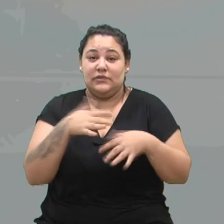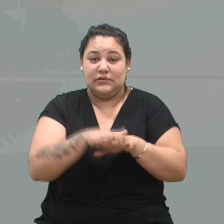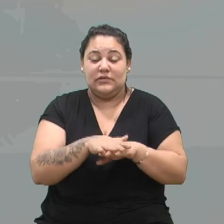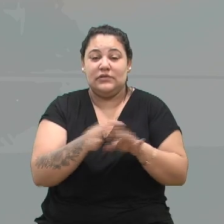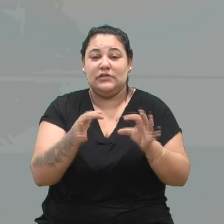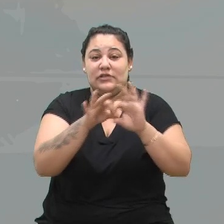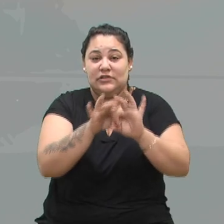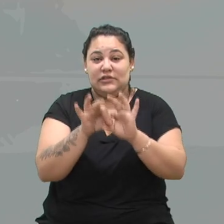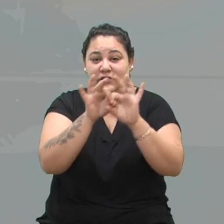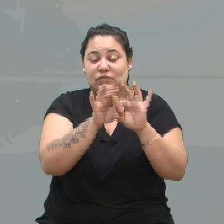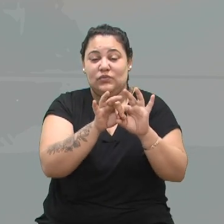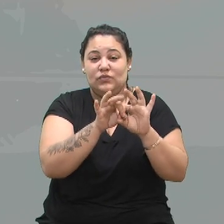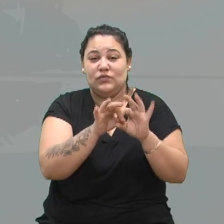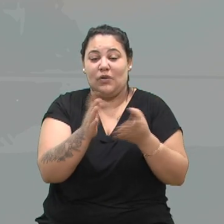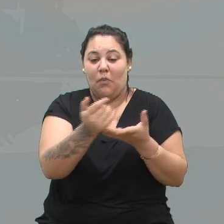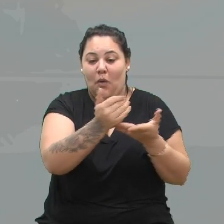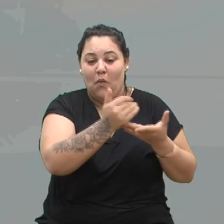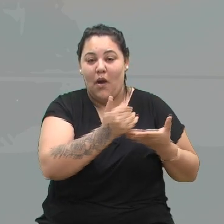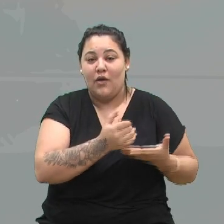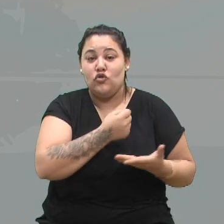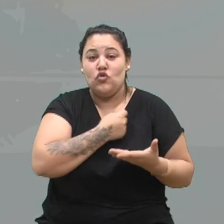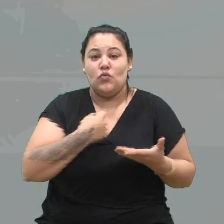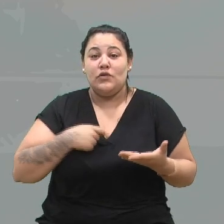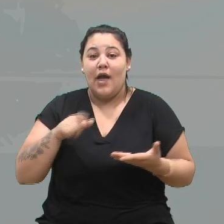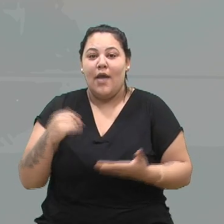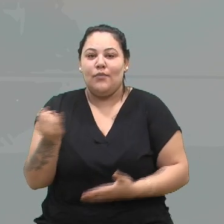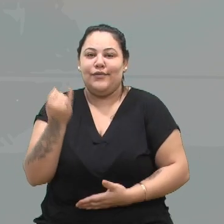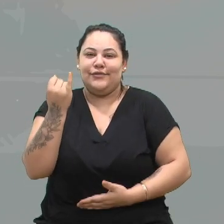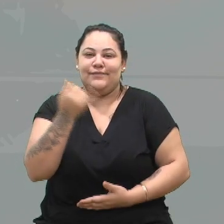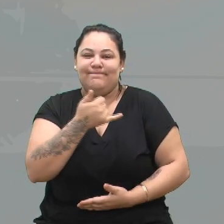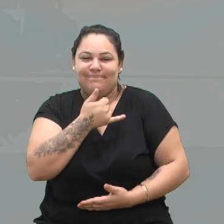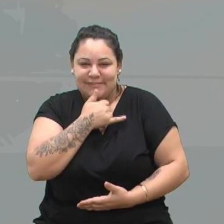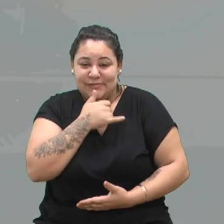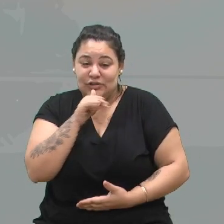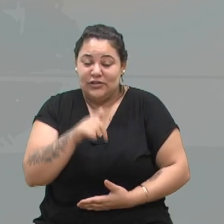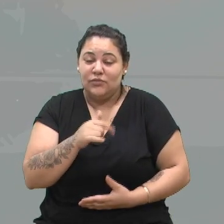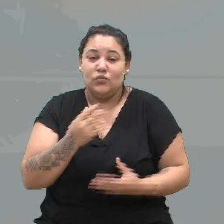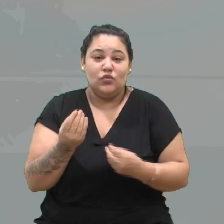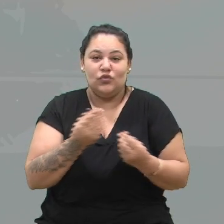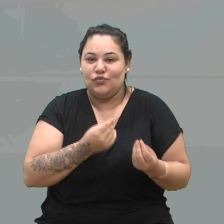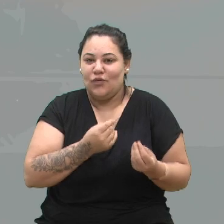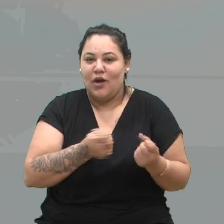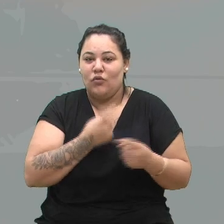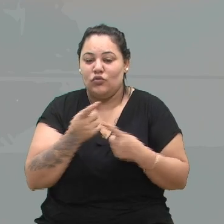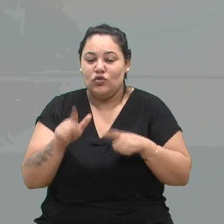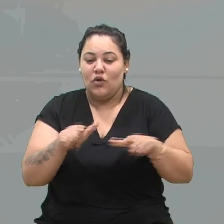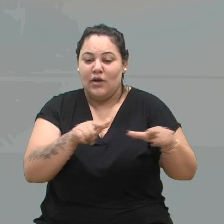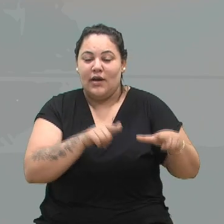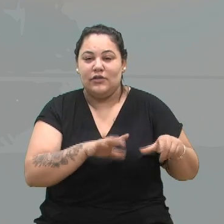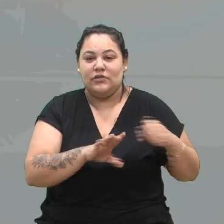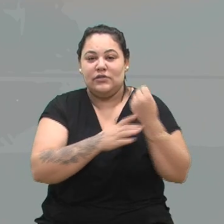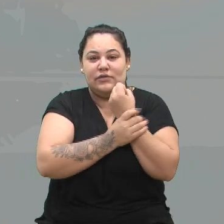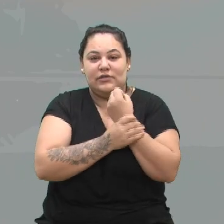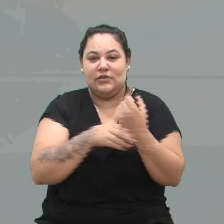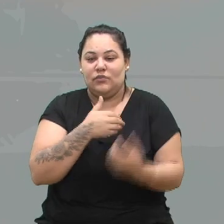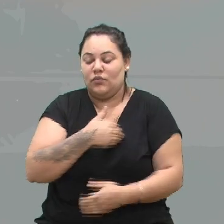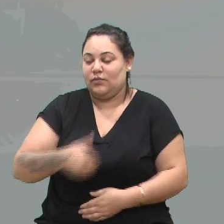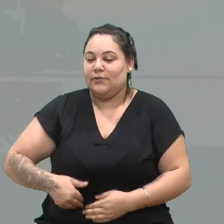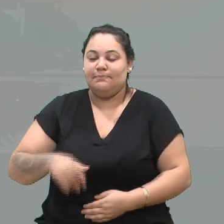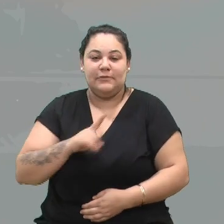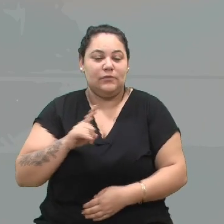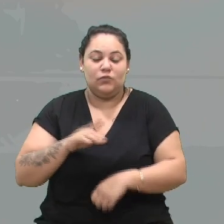muito importante e, infelizmente, por diversas vezes, os órgãos de segurança pública não se conversam, e não